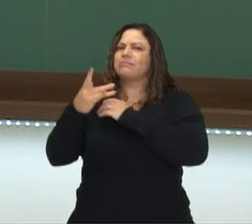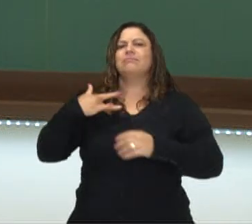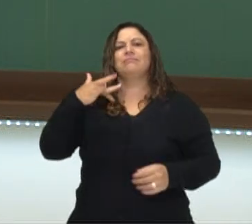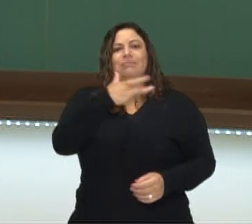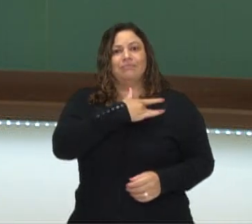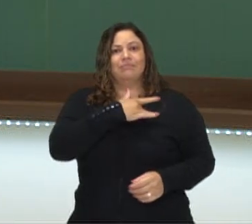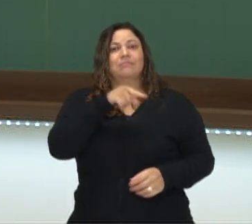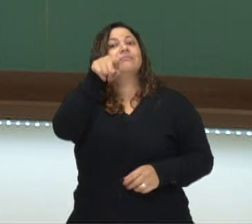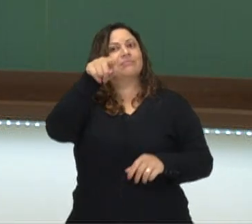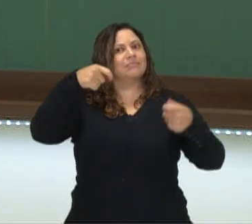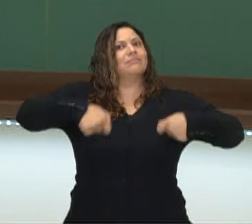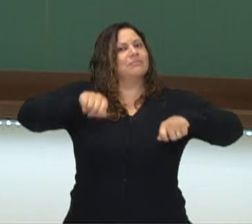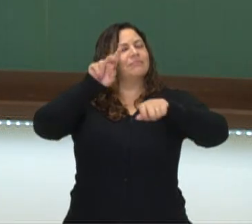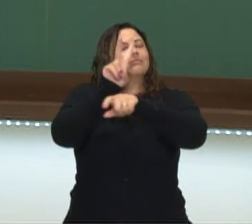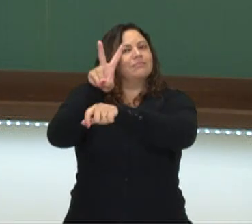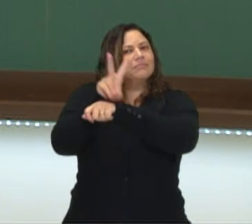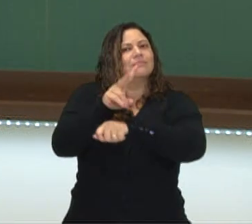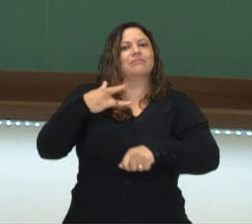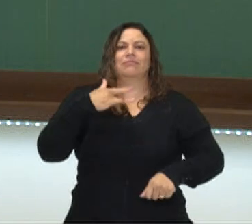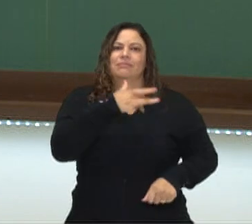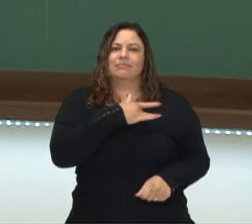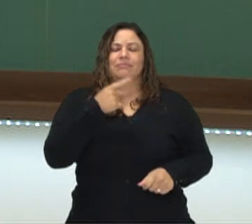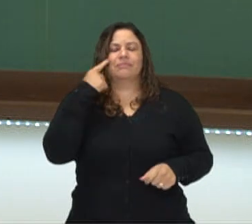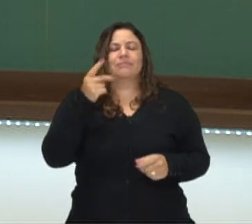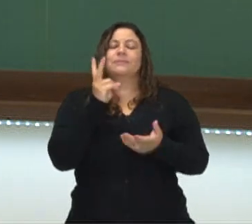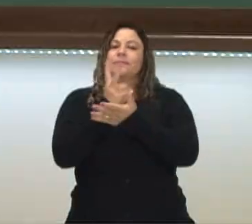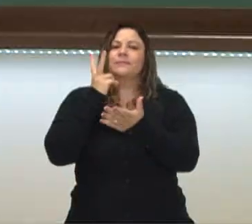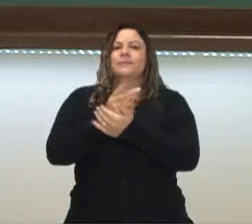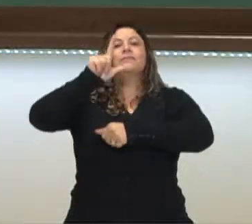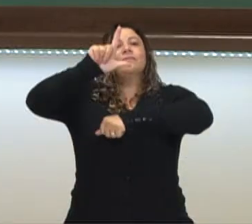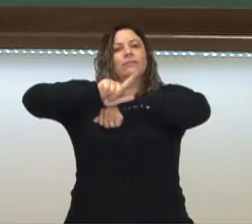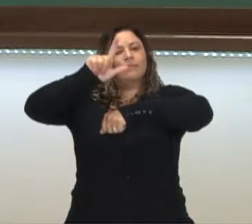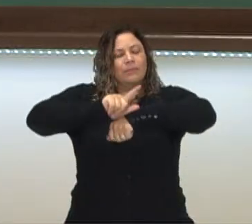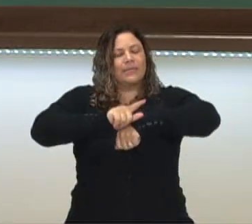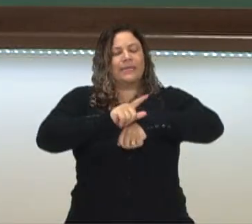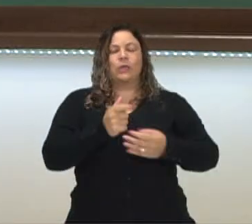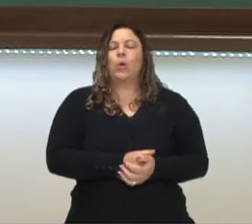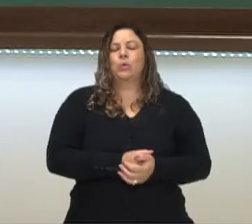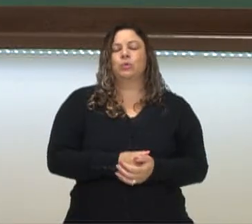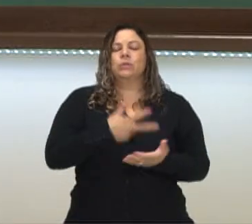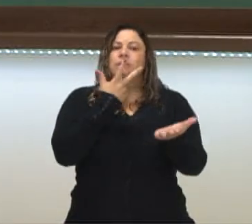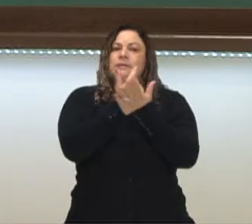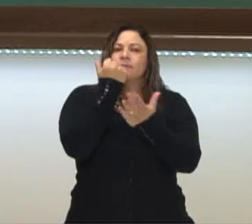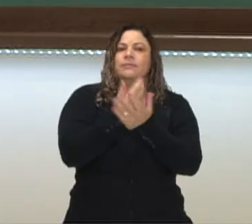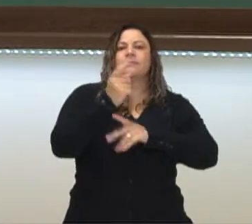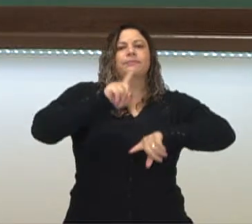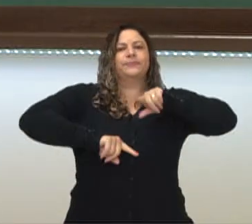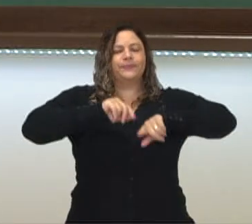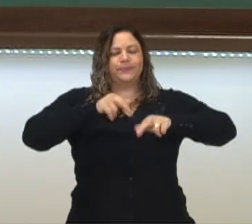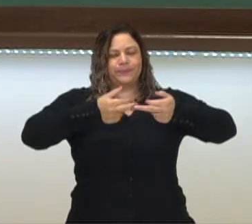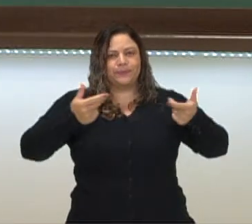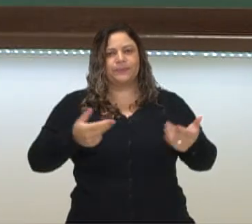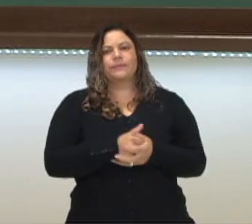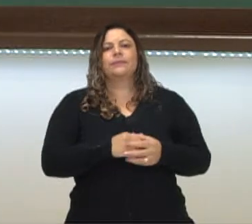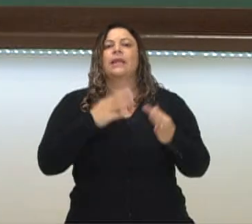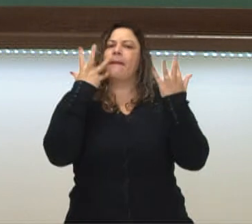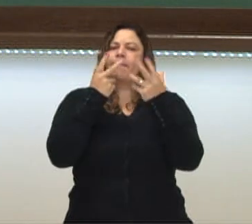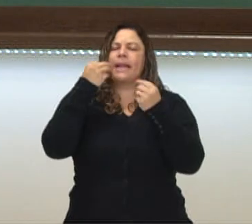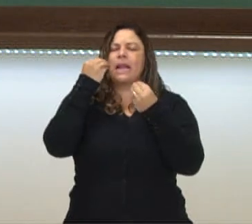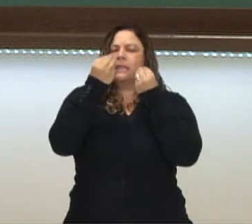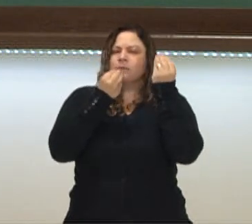também. Todas as vezes que entrarmos numa casa de cosmético, todas as vezes que formos comprar produtos de beleza, de higiene